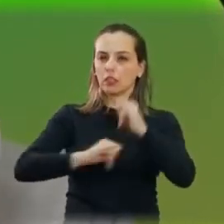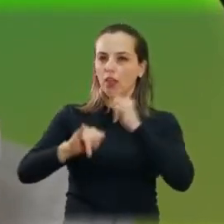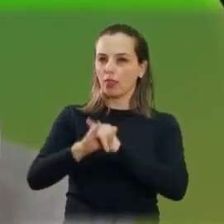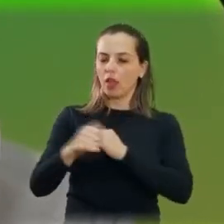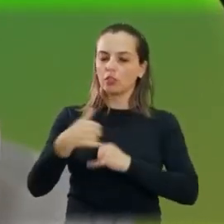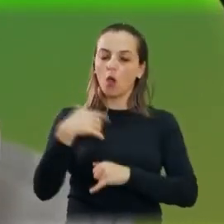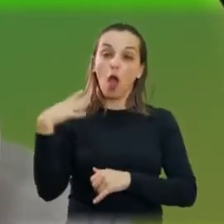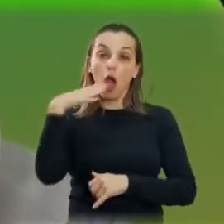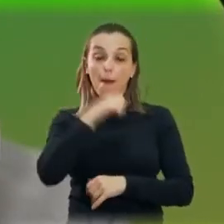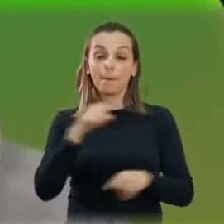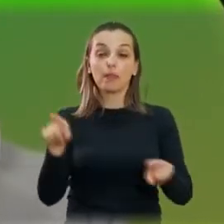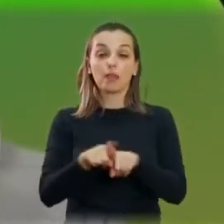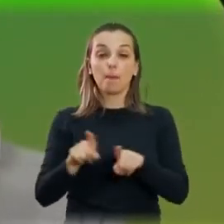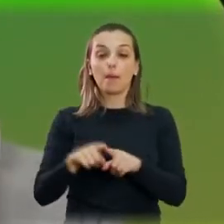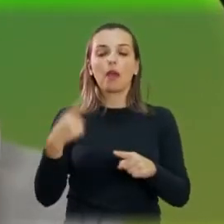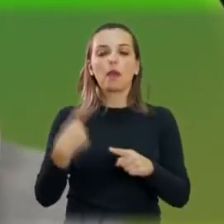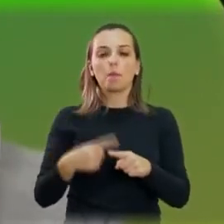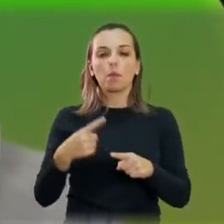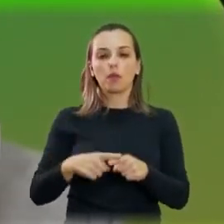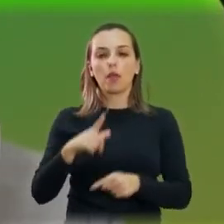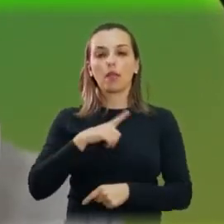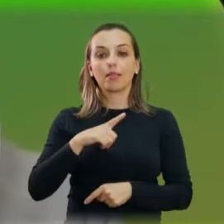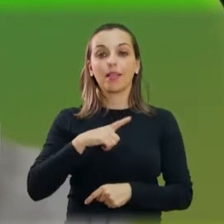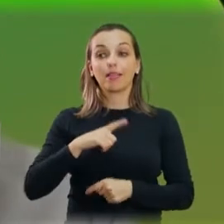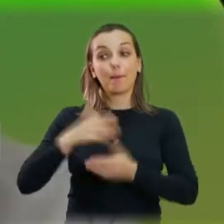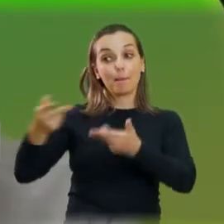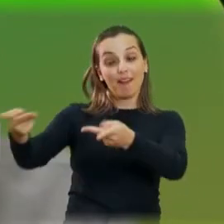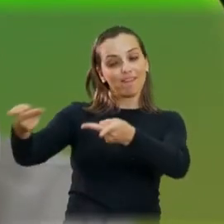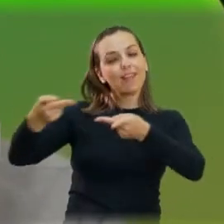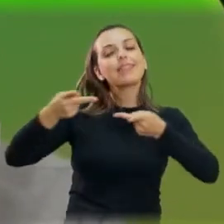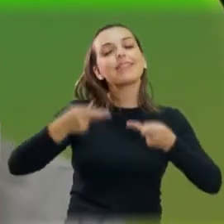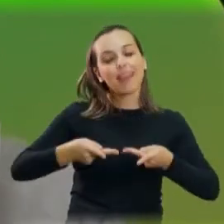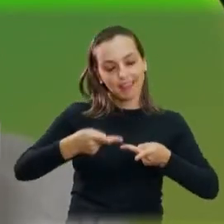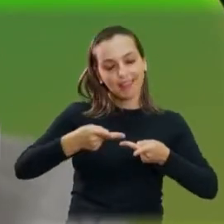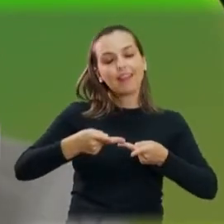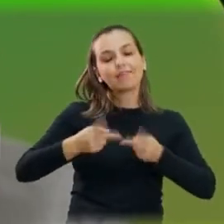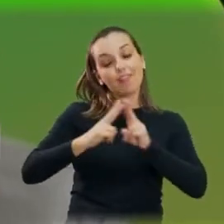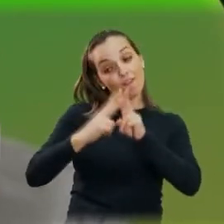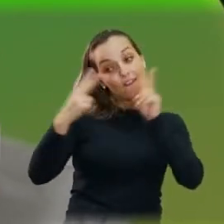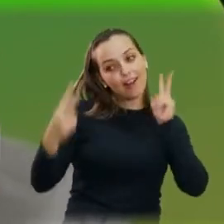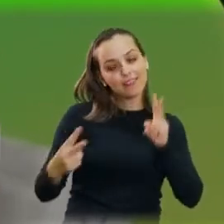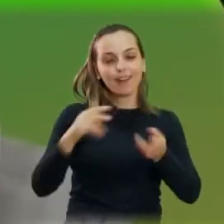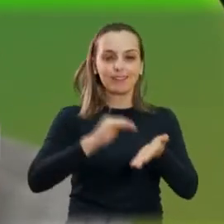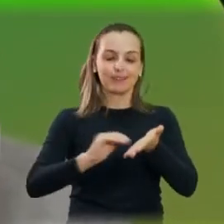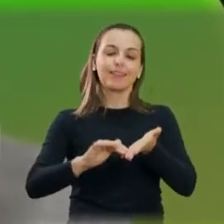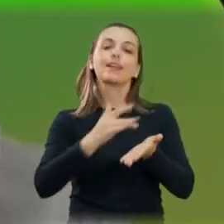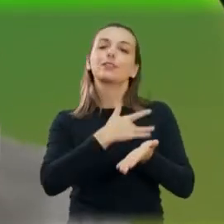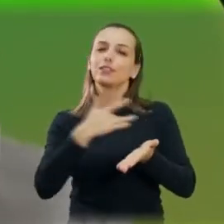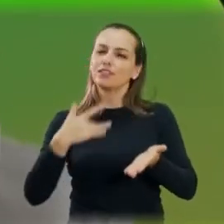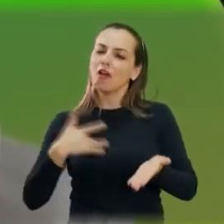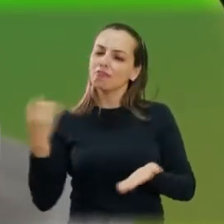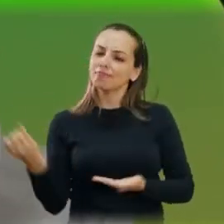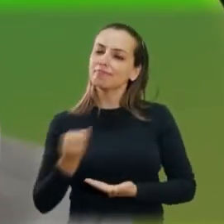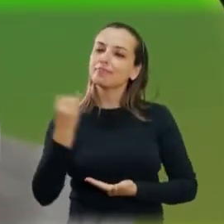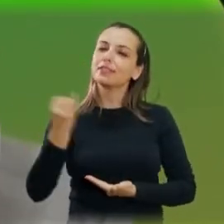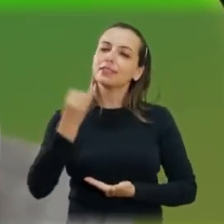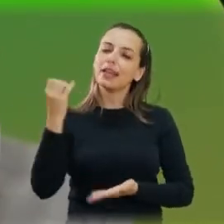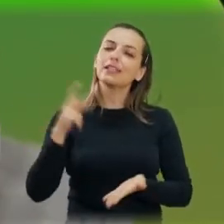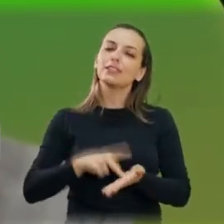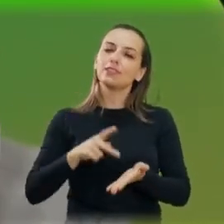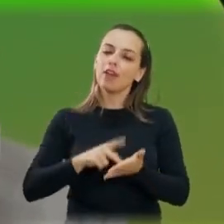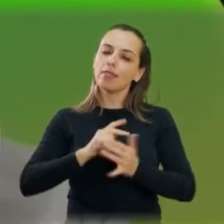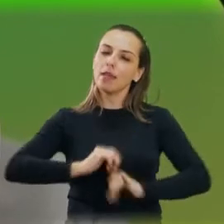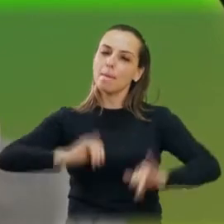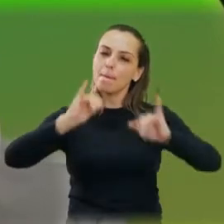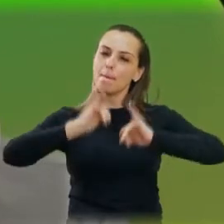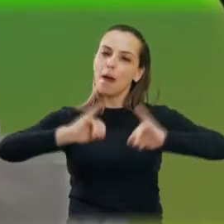breve nesse pequeno expediente, porque nós tivemos a visita, vamos dizer assim, virtual da nossa secretária de saúde, o qual foi muito importante, as